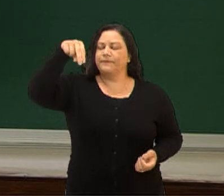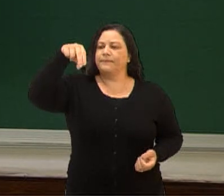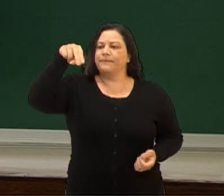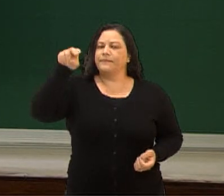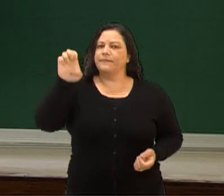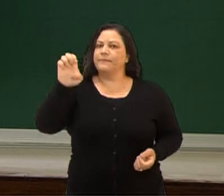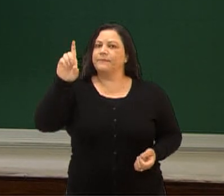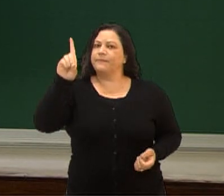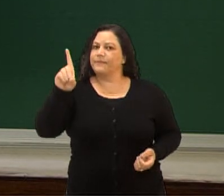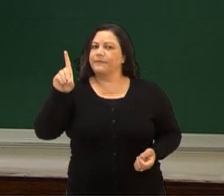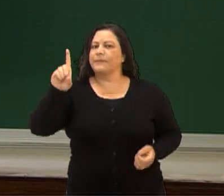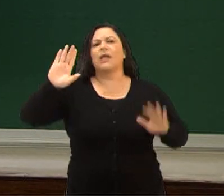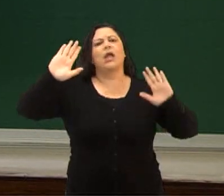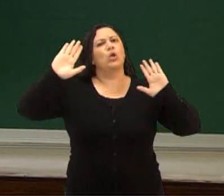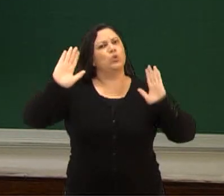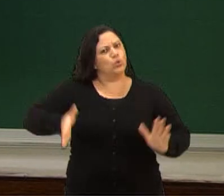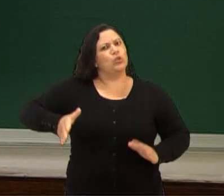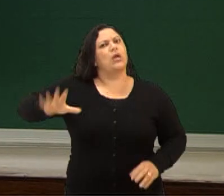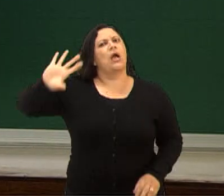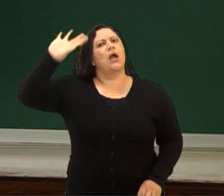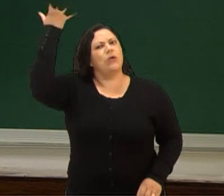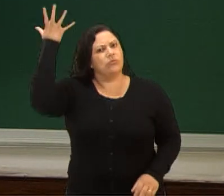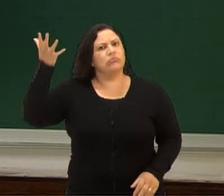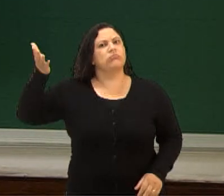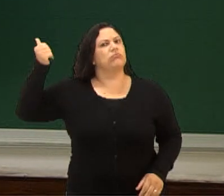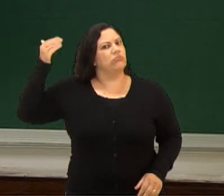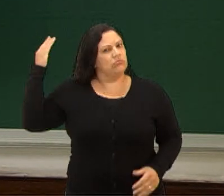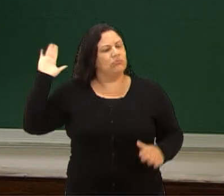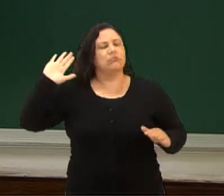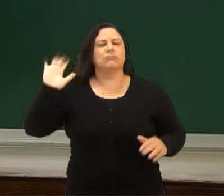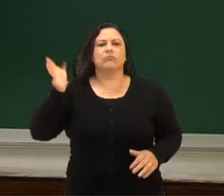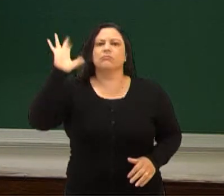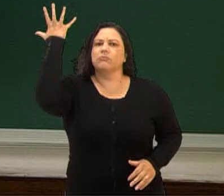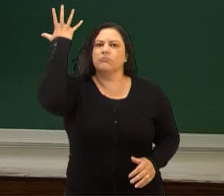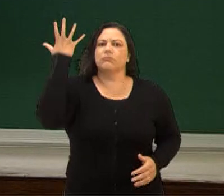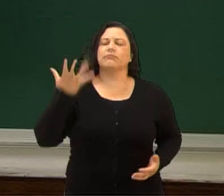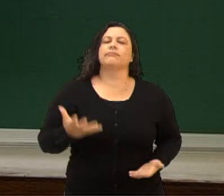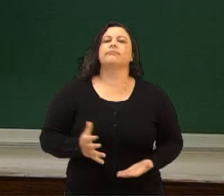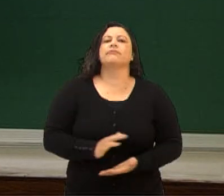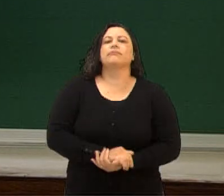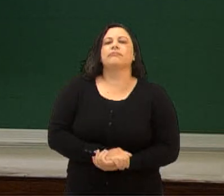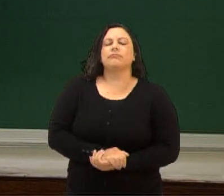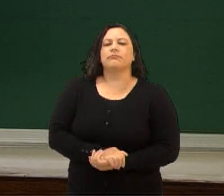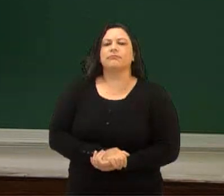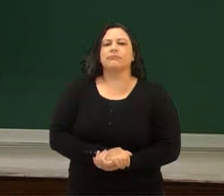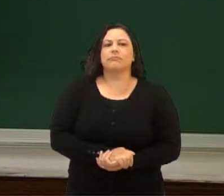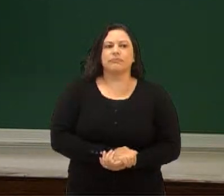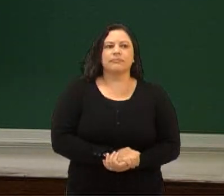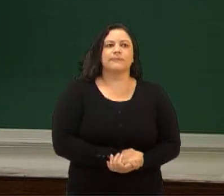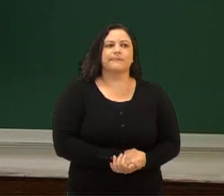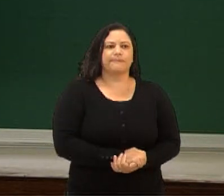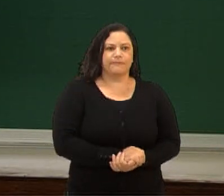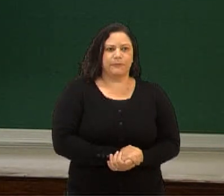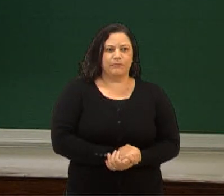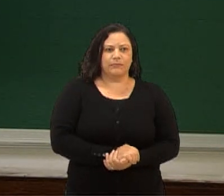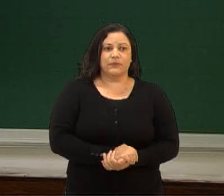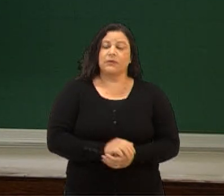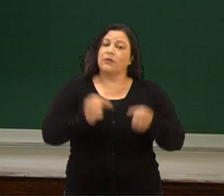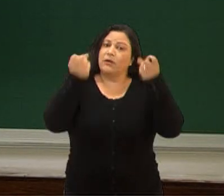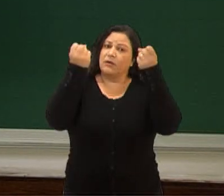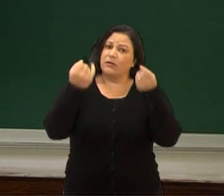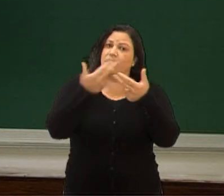aconteceu. Happen é um verbo regular, por isso a gente acrescenta o ed no final. E aqui, como que a gente está falando